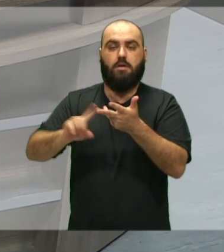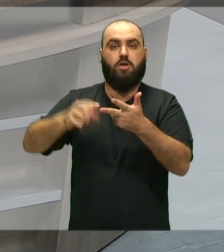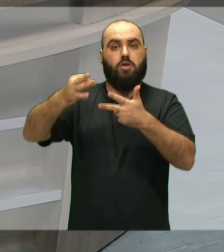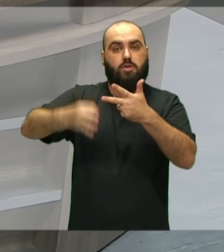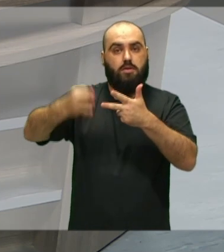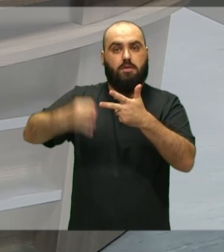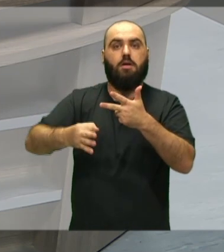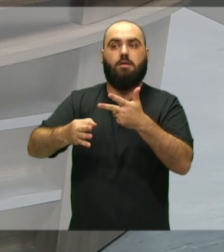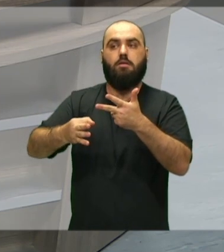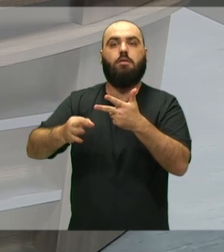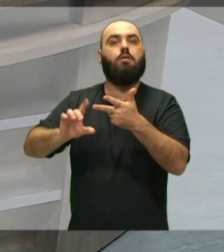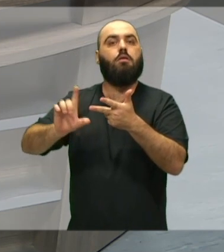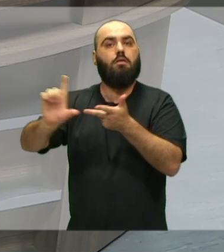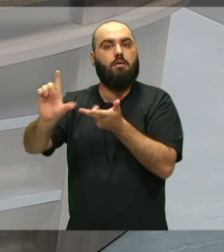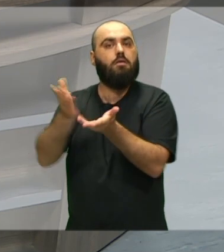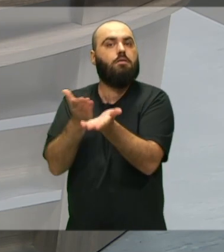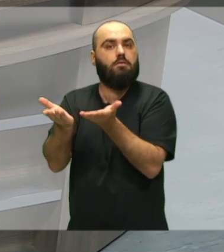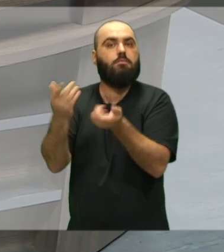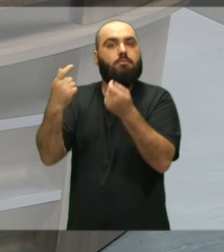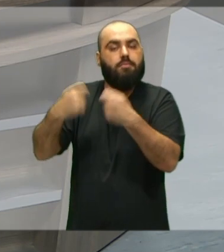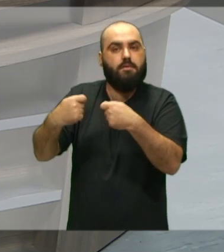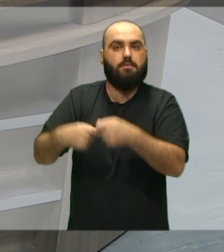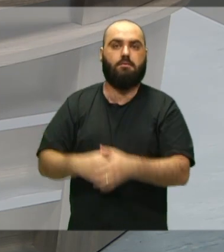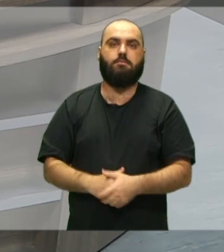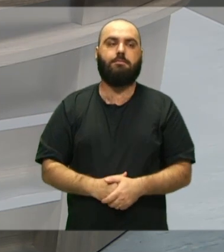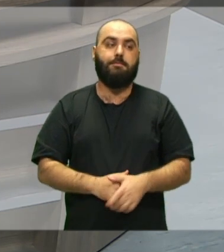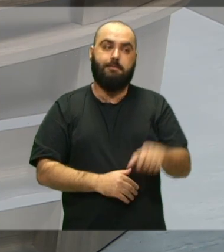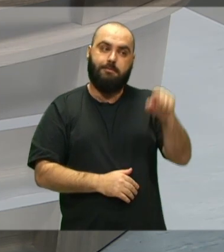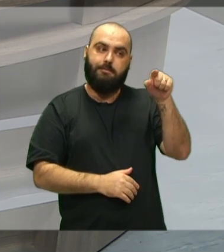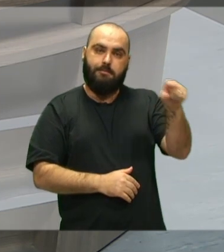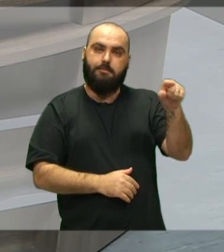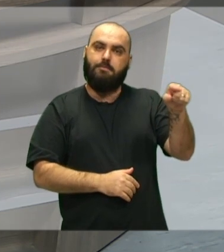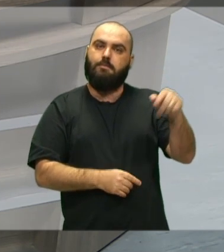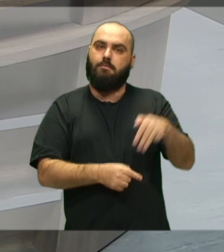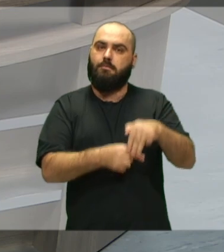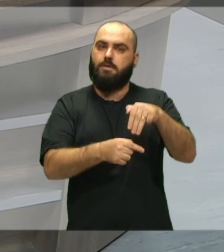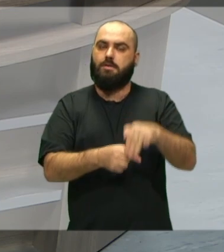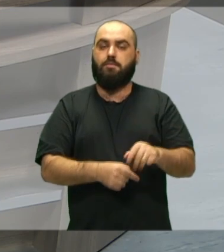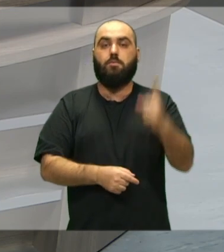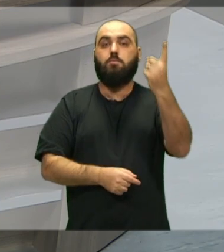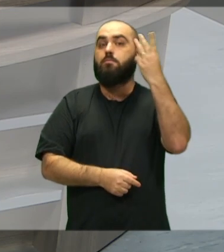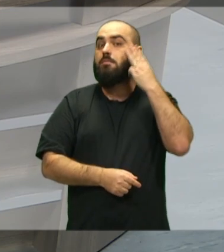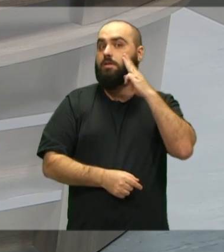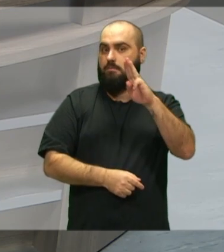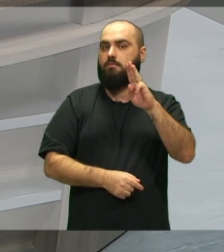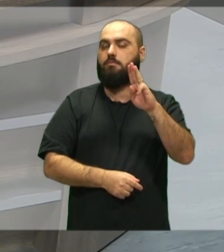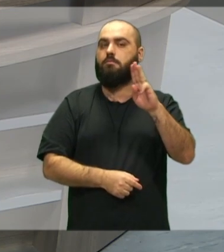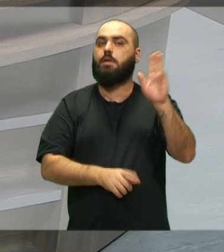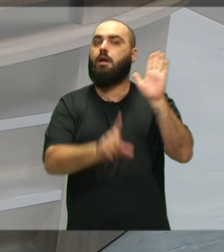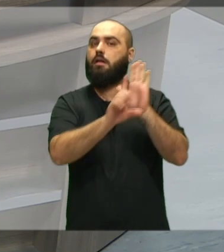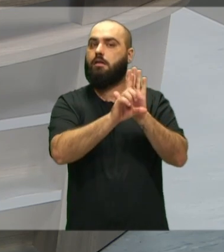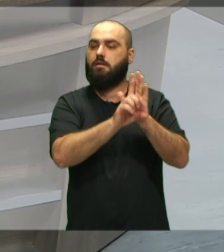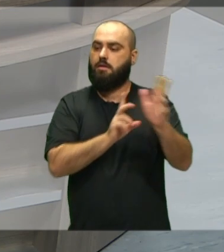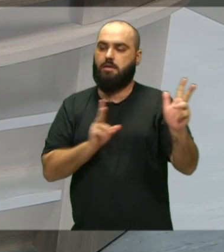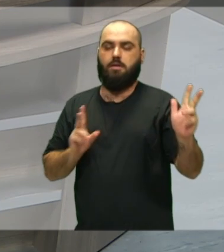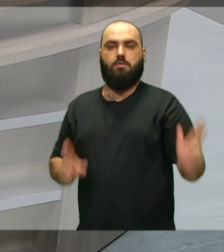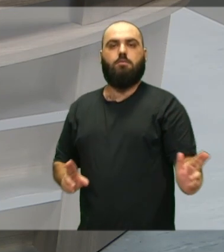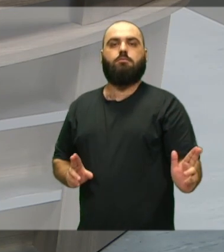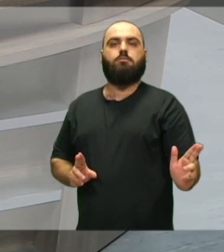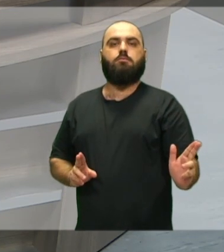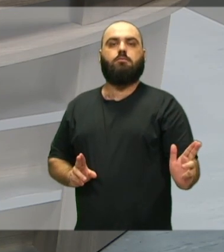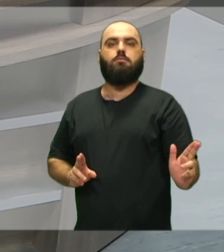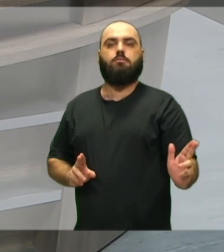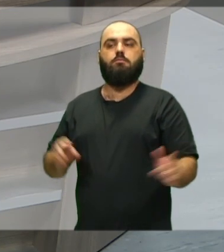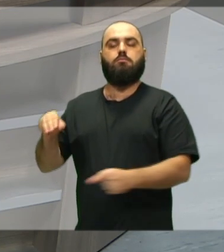licitar. Então, naquele Poder Executivo daquele município de 1 milhão de habitantes, a lei é a mesma. Para